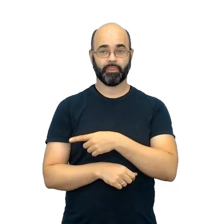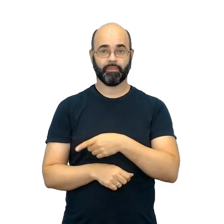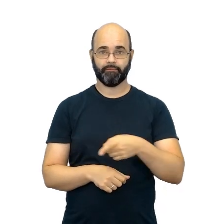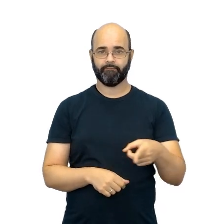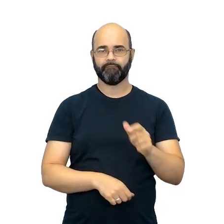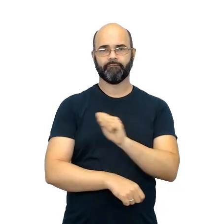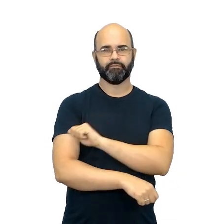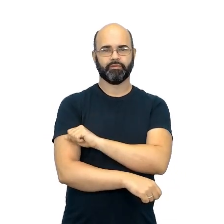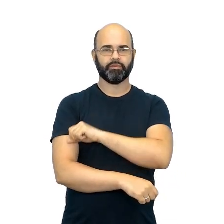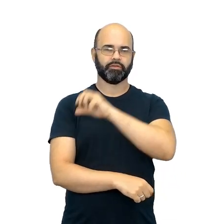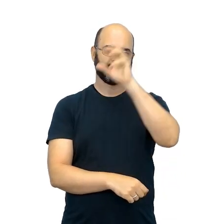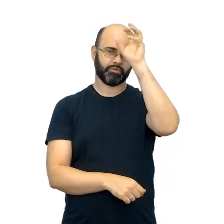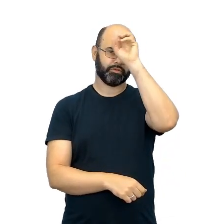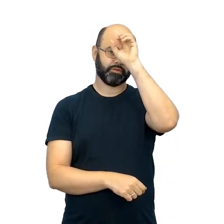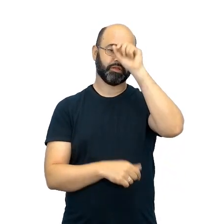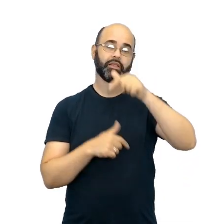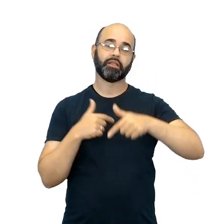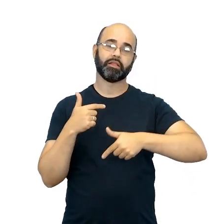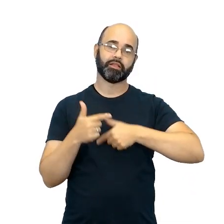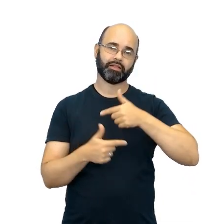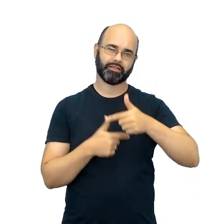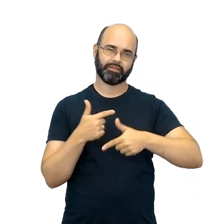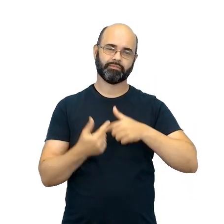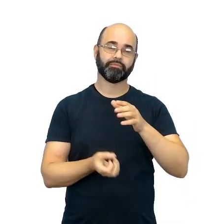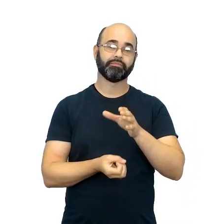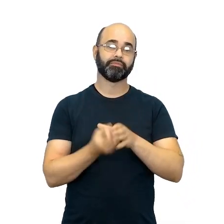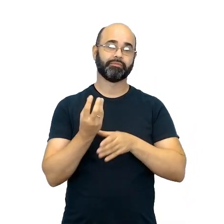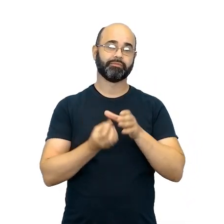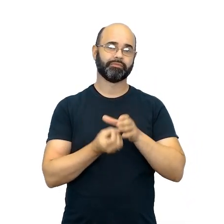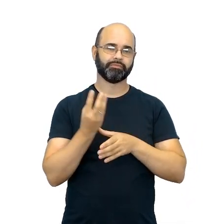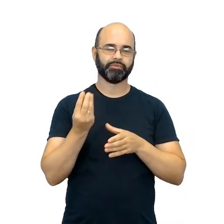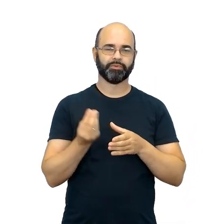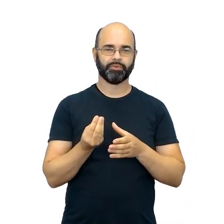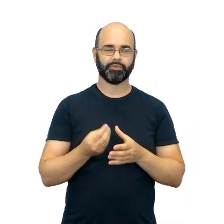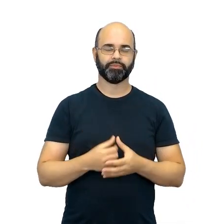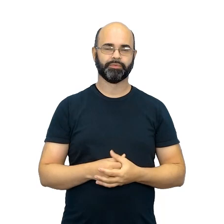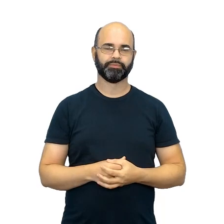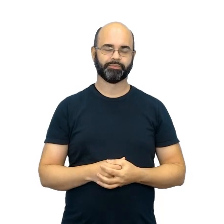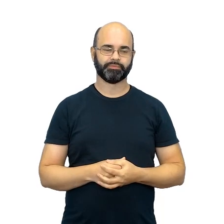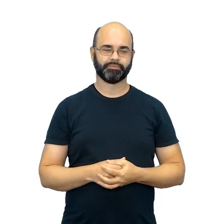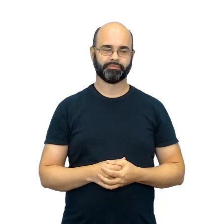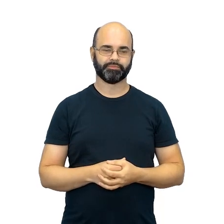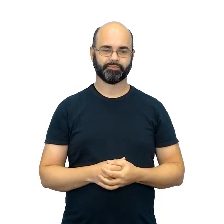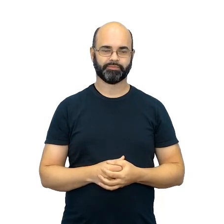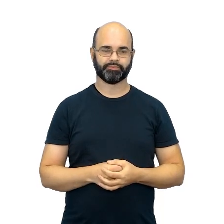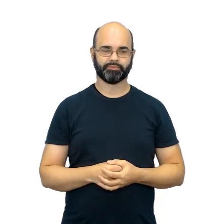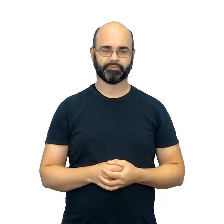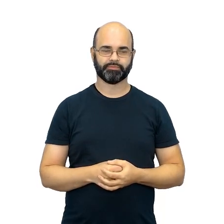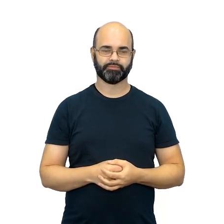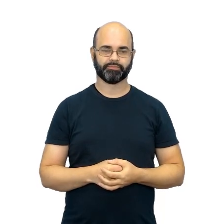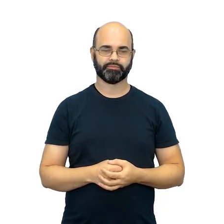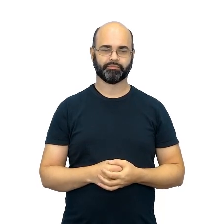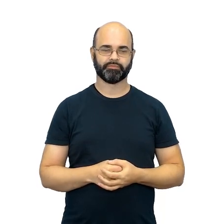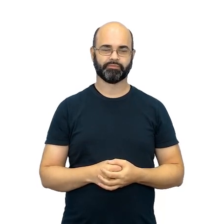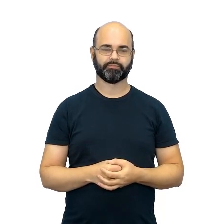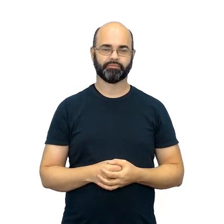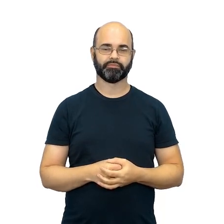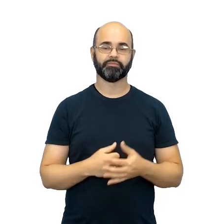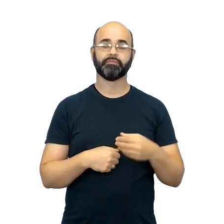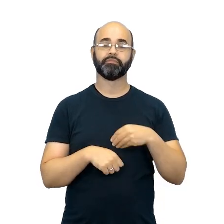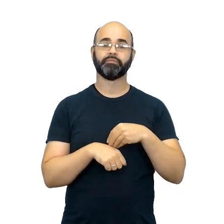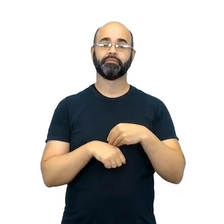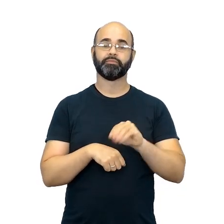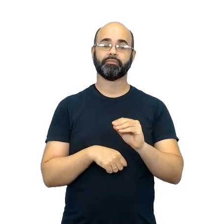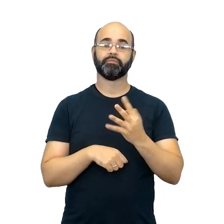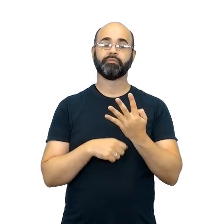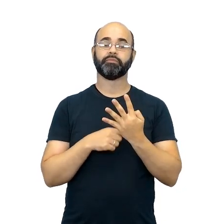para avaliar a partir do que foi produzido ali por ele também. Então, o que eu sugeria? 4 elementos, no